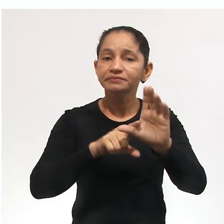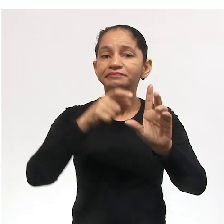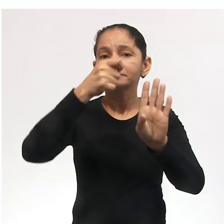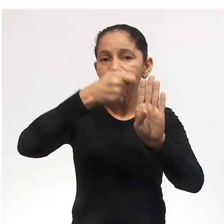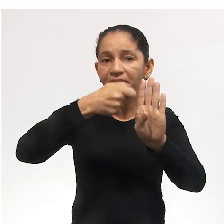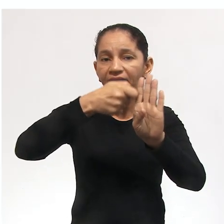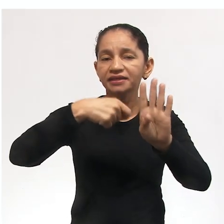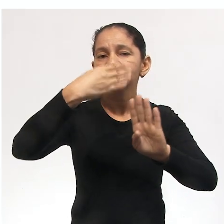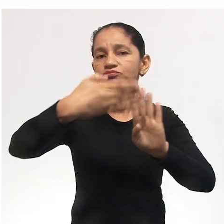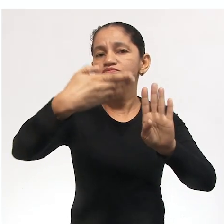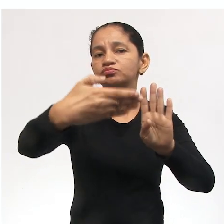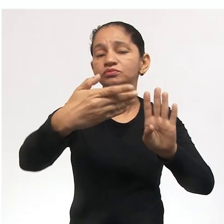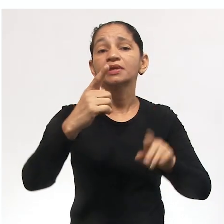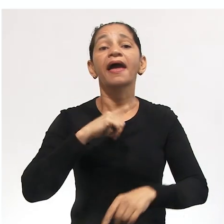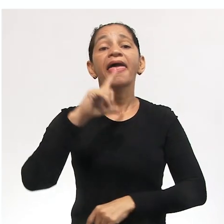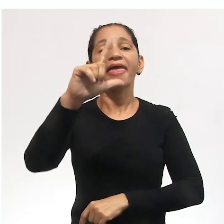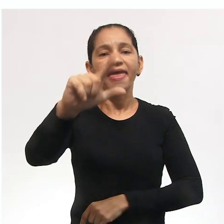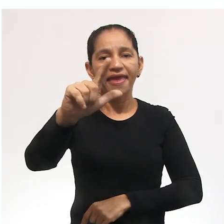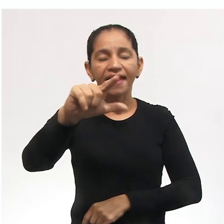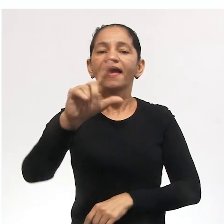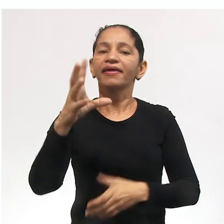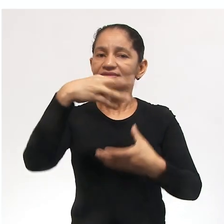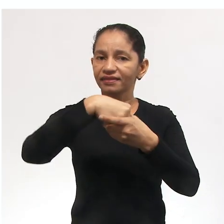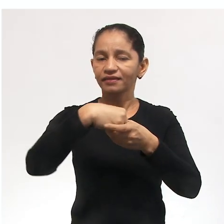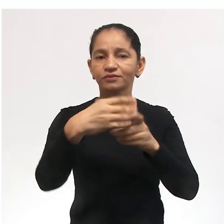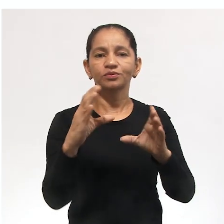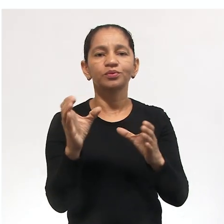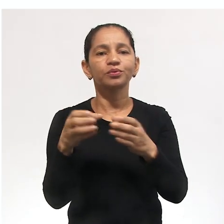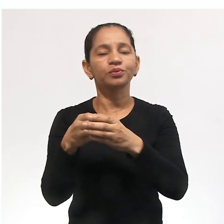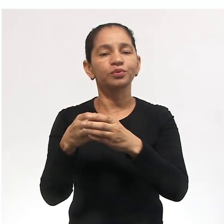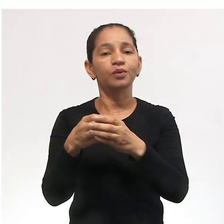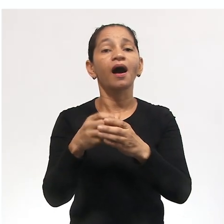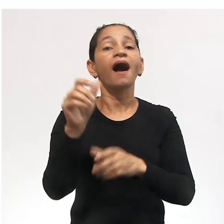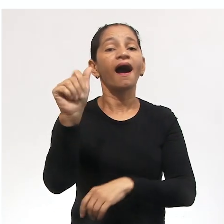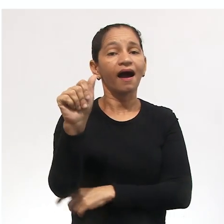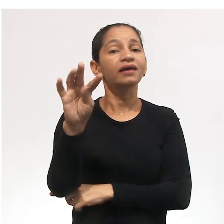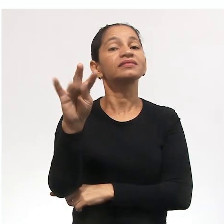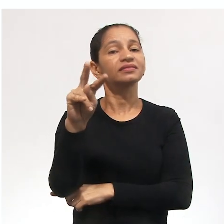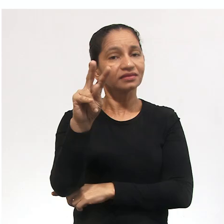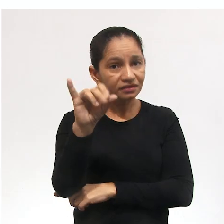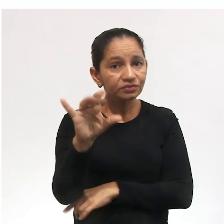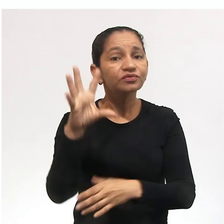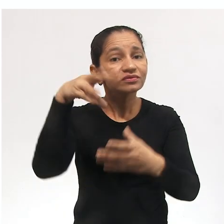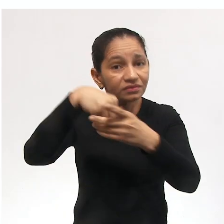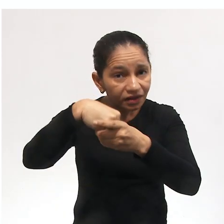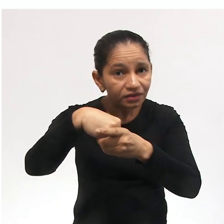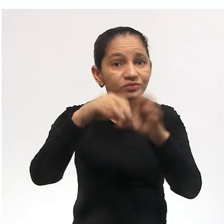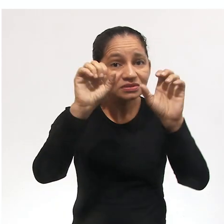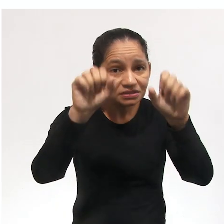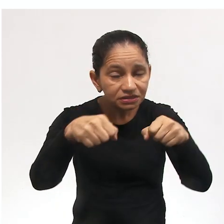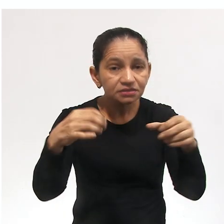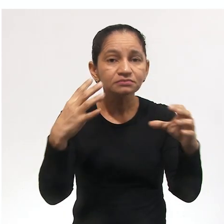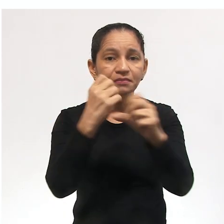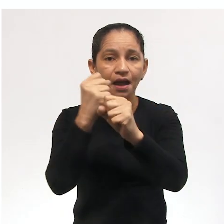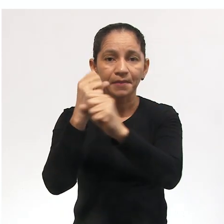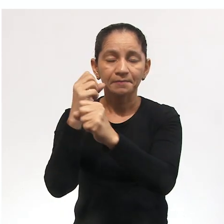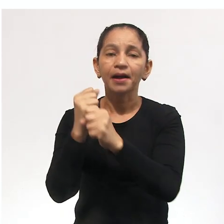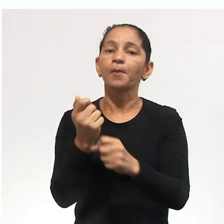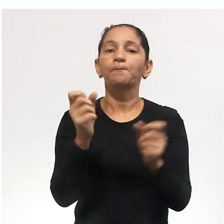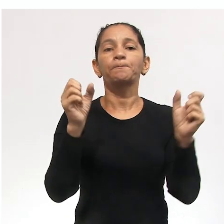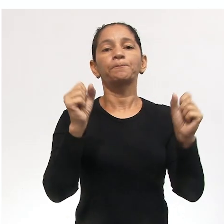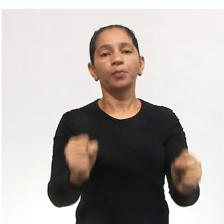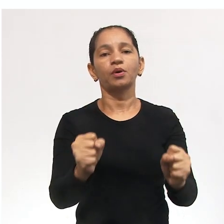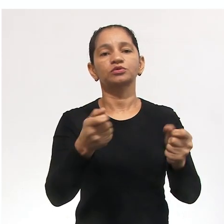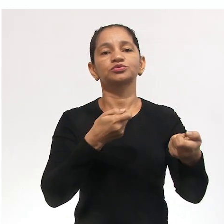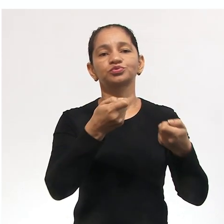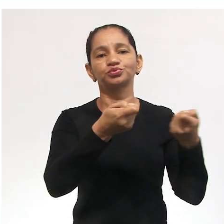um patrimônio, isso não deixa de ser um ativo. É o conjunto de recursos mensuráveis em dinheiro que são controlados